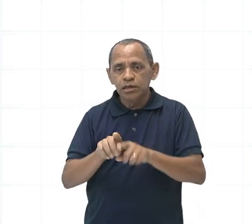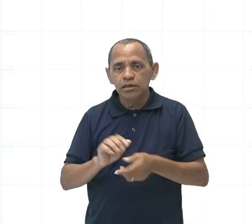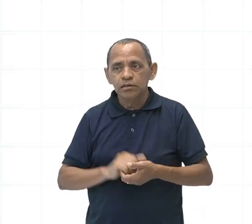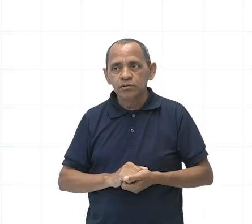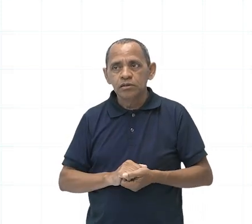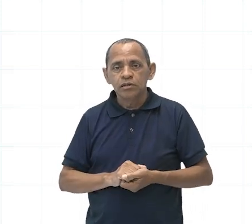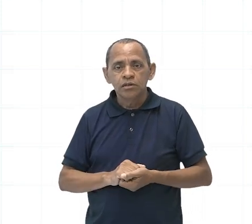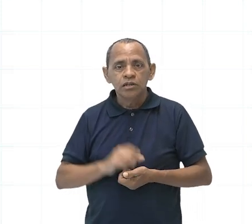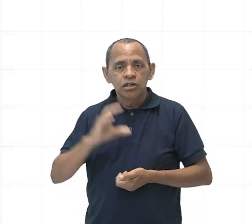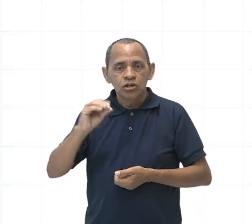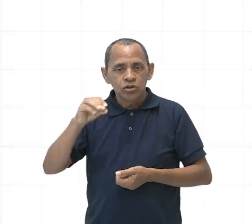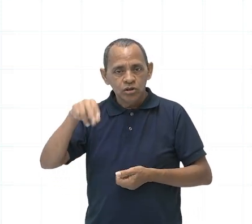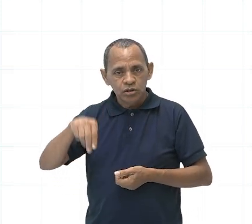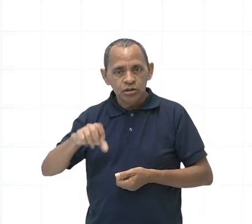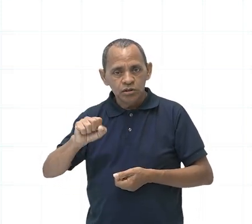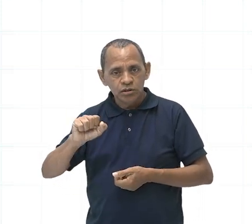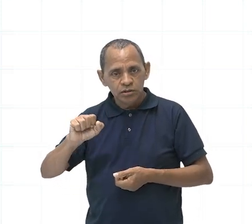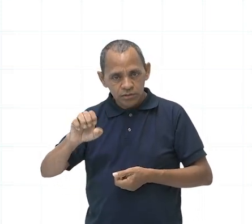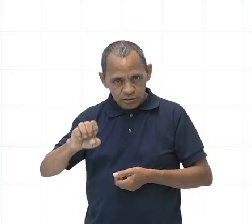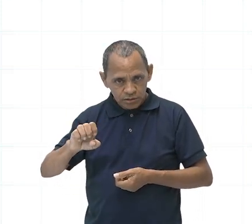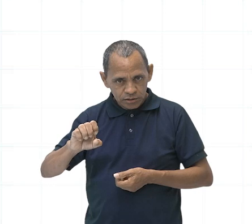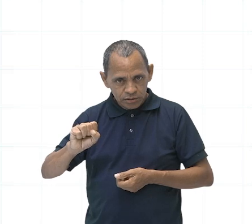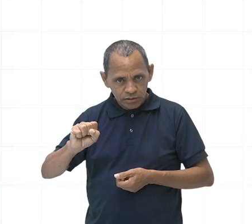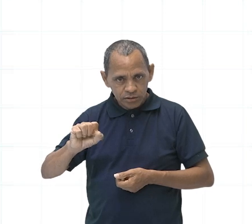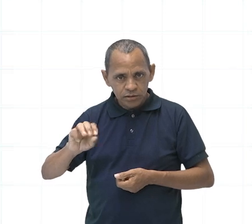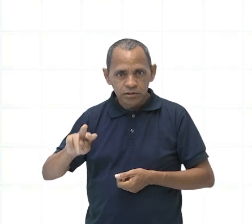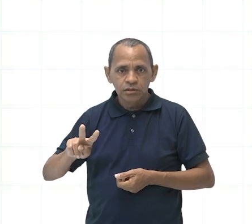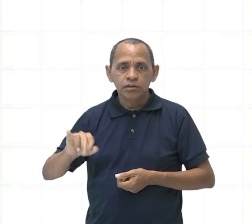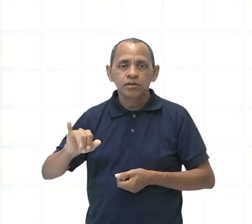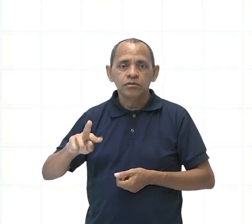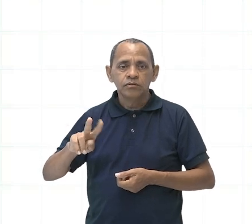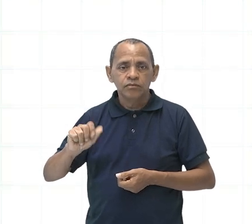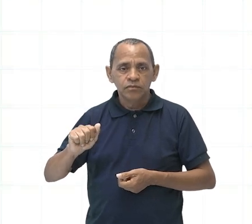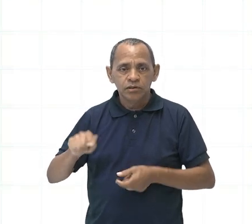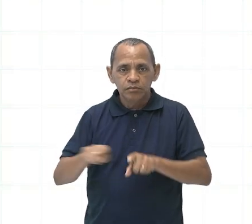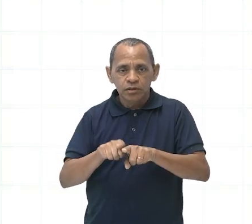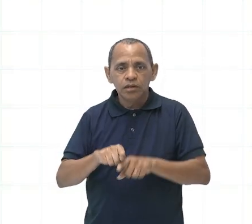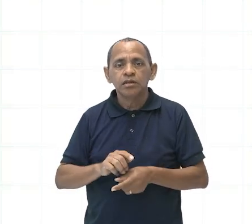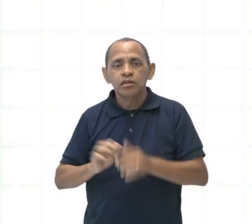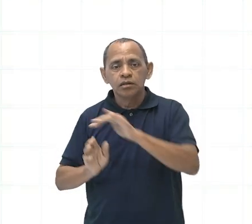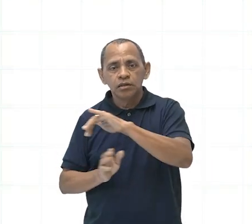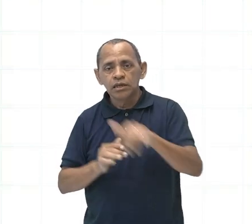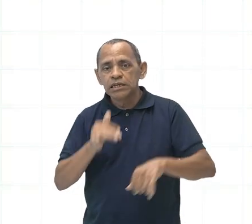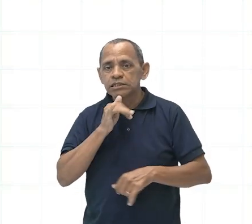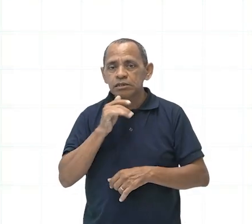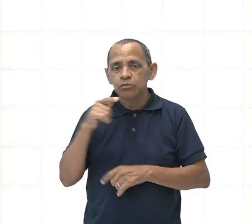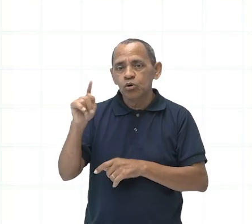aqui no nosso quadro, vamos lá? Olhem só, nós temos o nosso segundo exemplo.